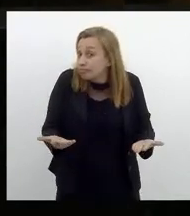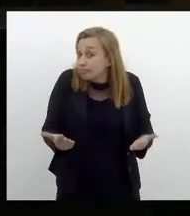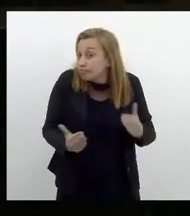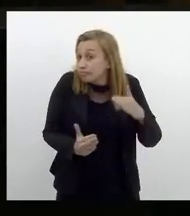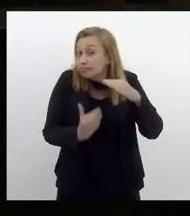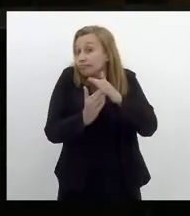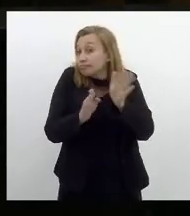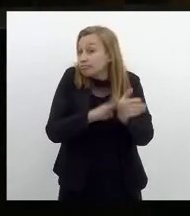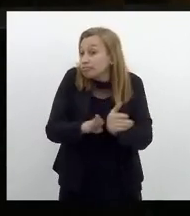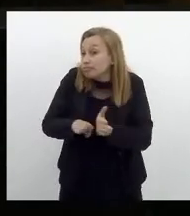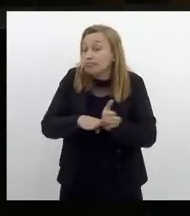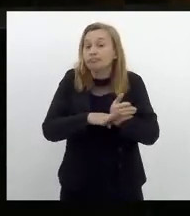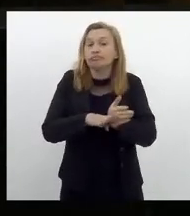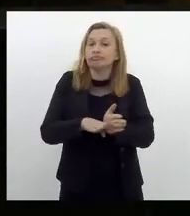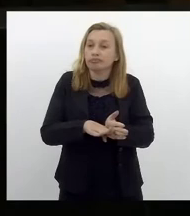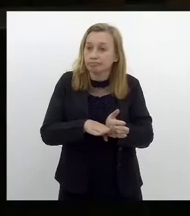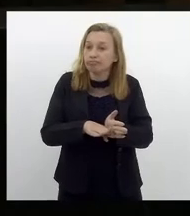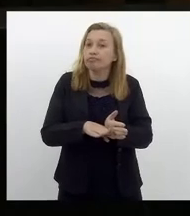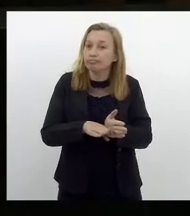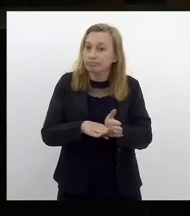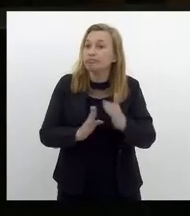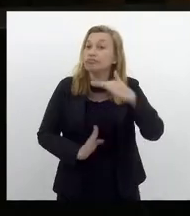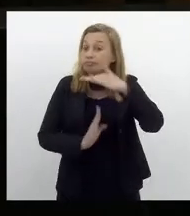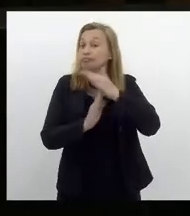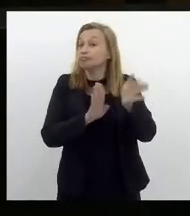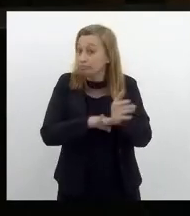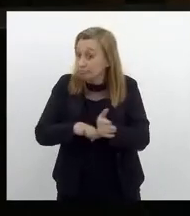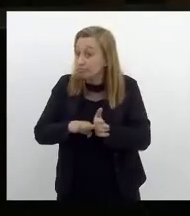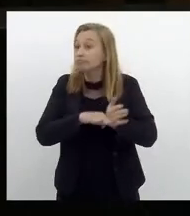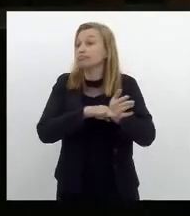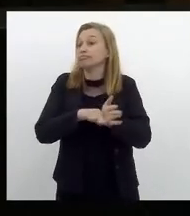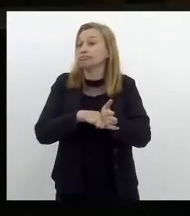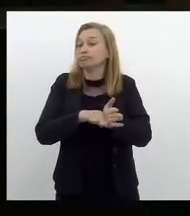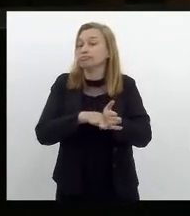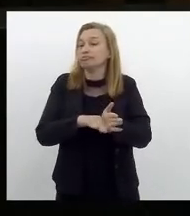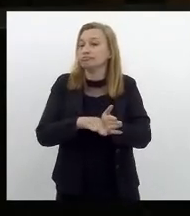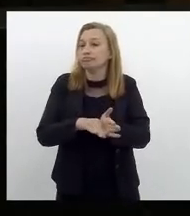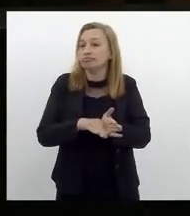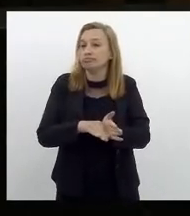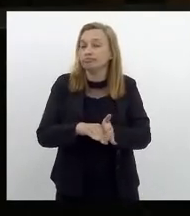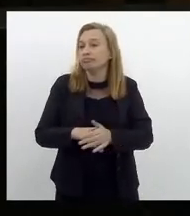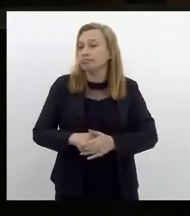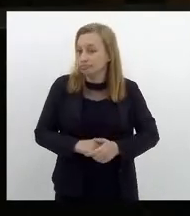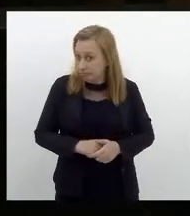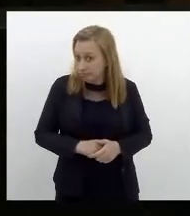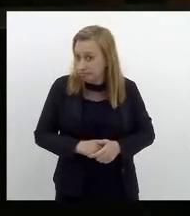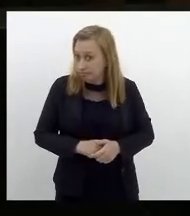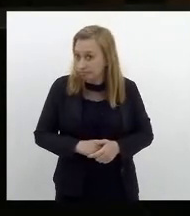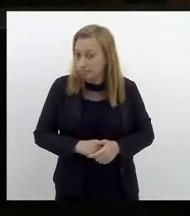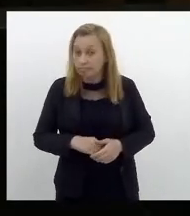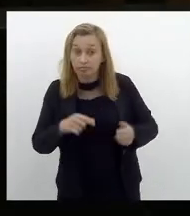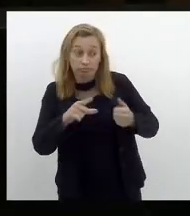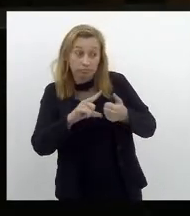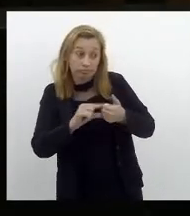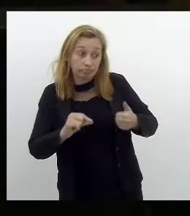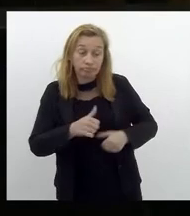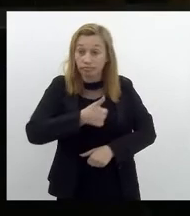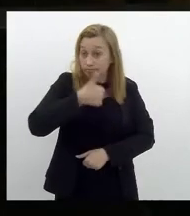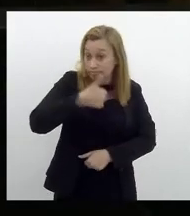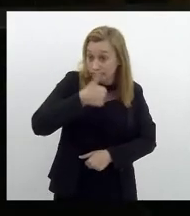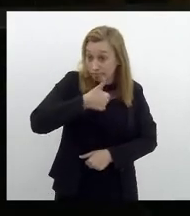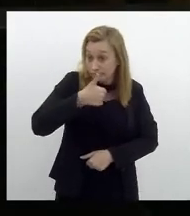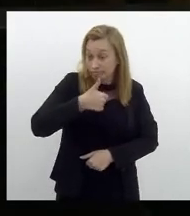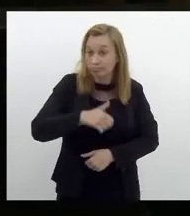Limite de despesa. Limite de despesa. Para isso, no artigo 1º,